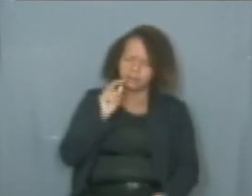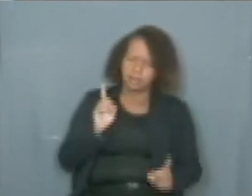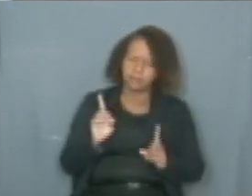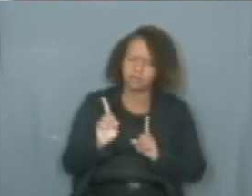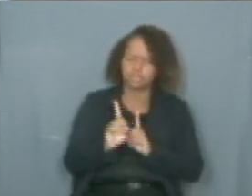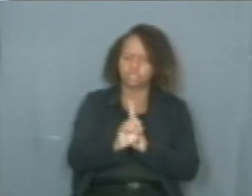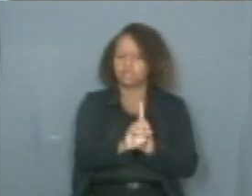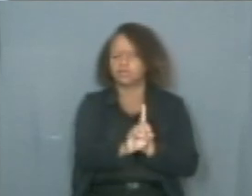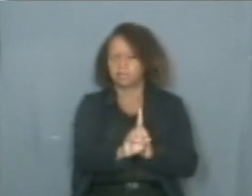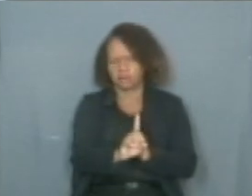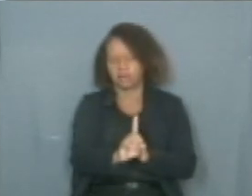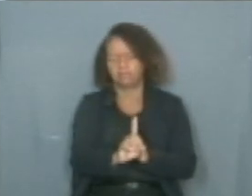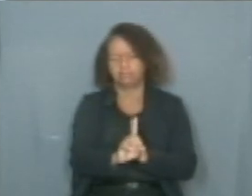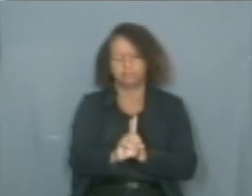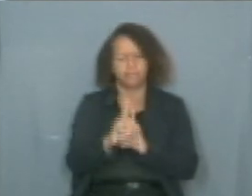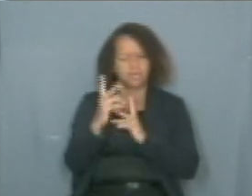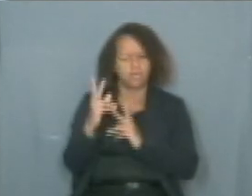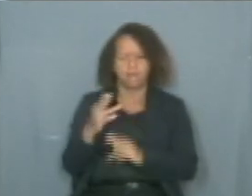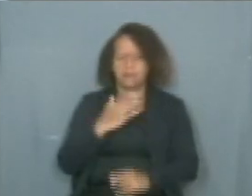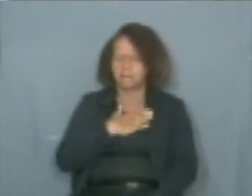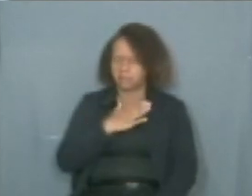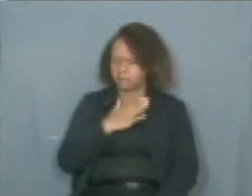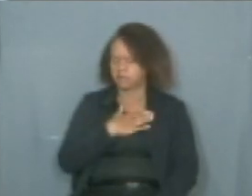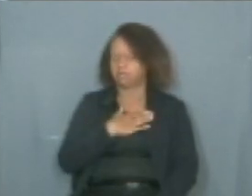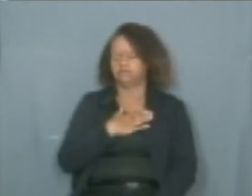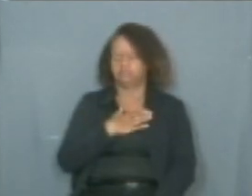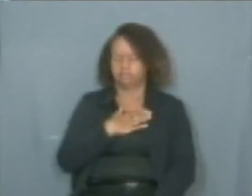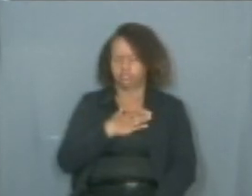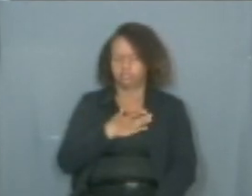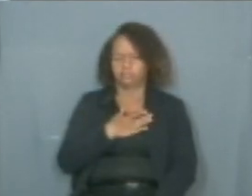atípicas, mãe atípica assim como eu,